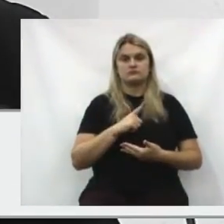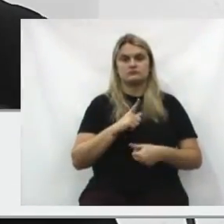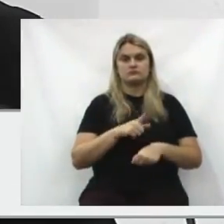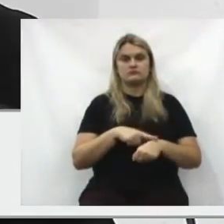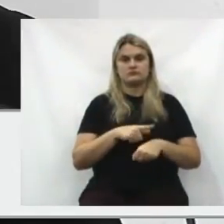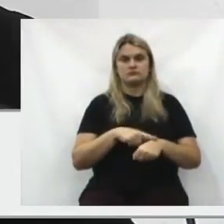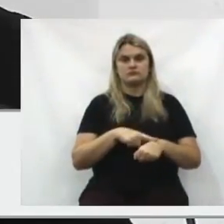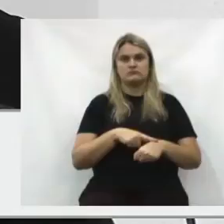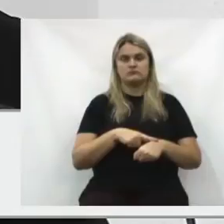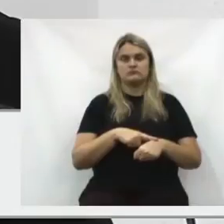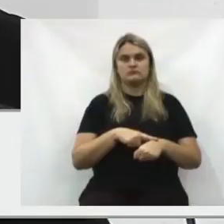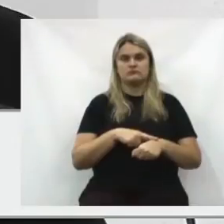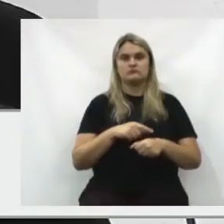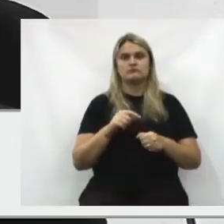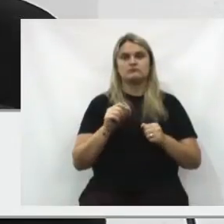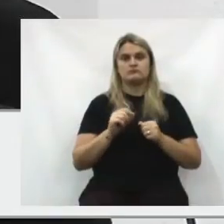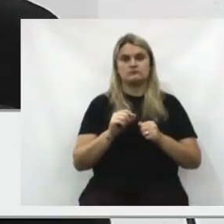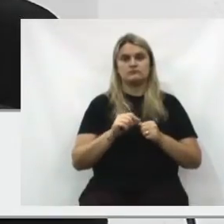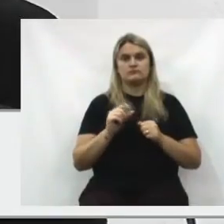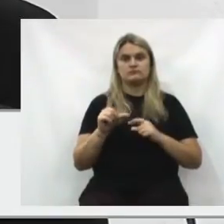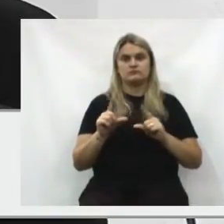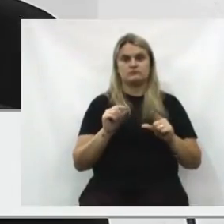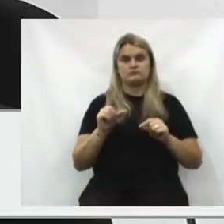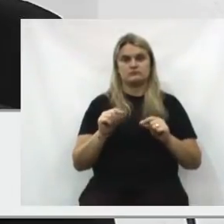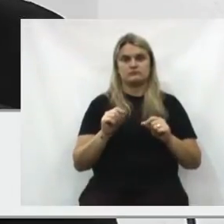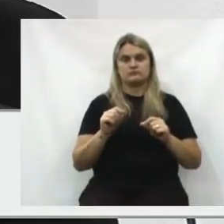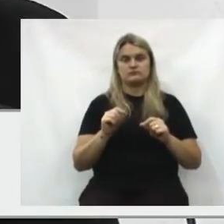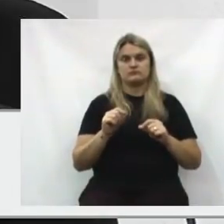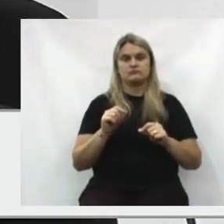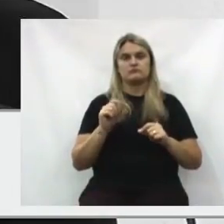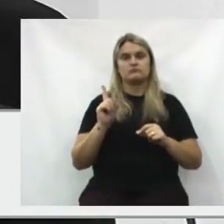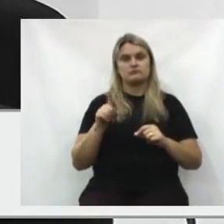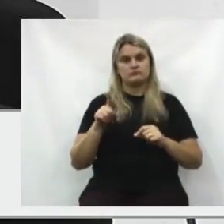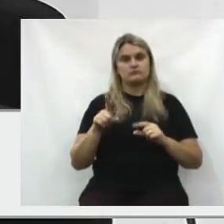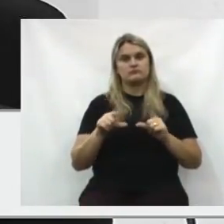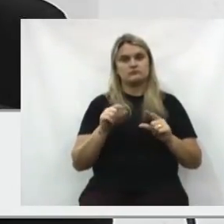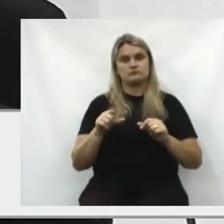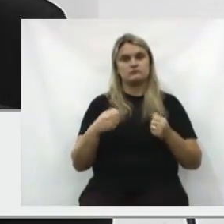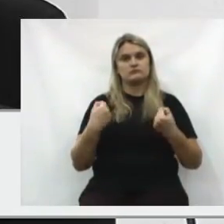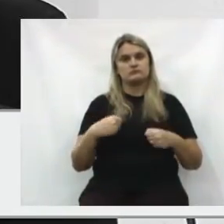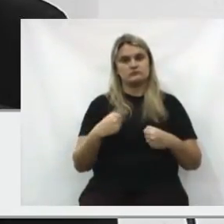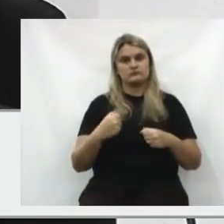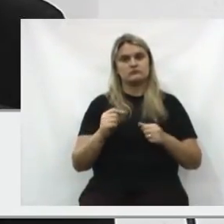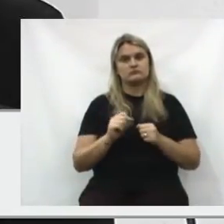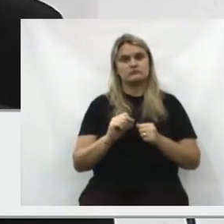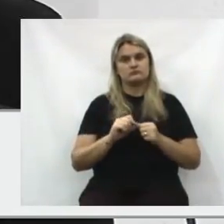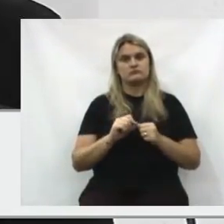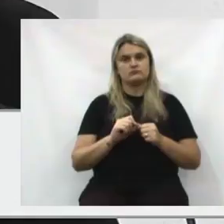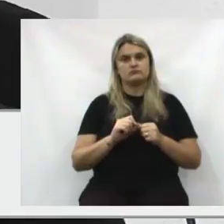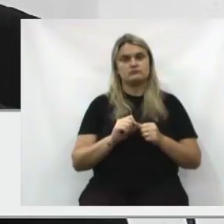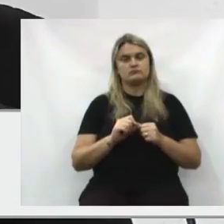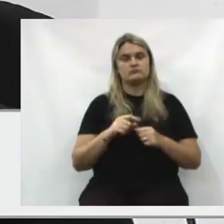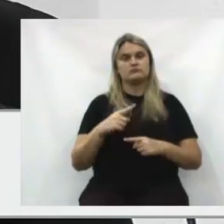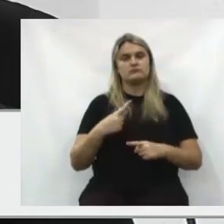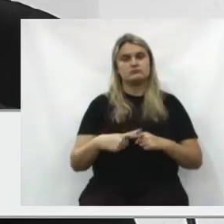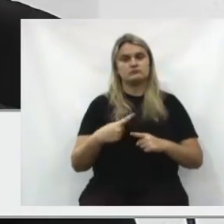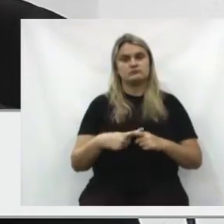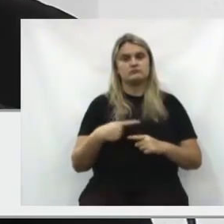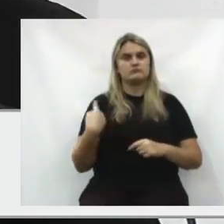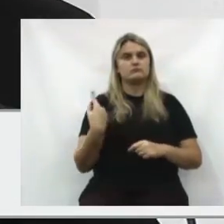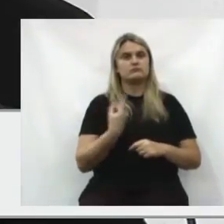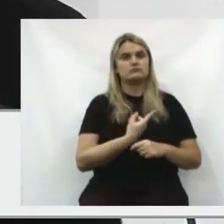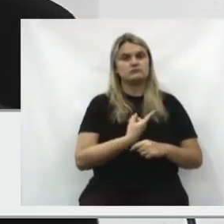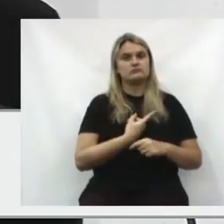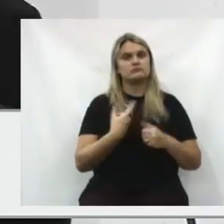Então, nós temos aí o prazo que nos foi dado para tomar essas decisões. São decisões que eram precisas serem